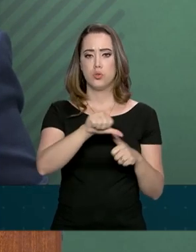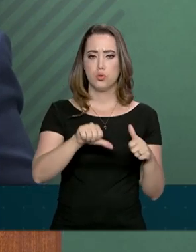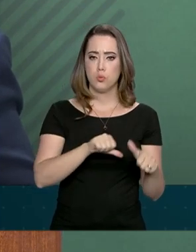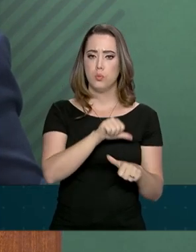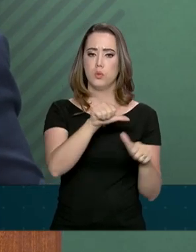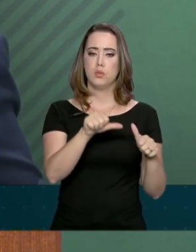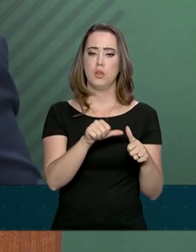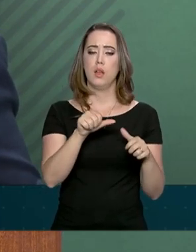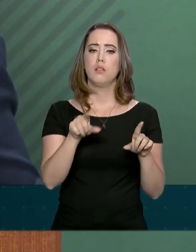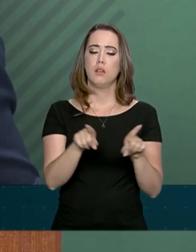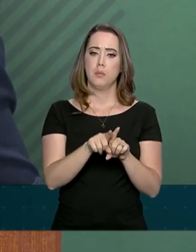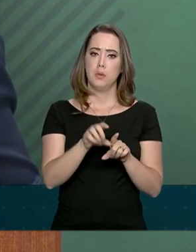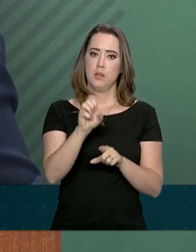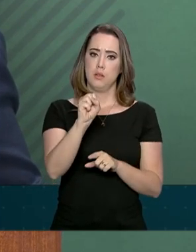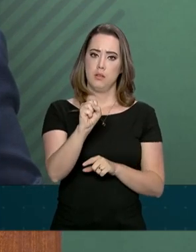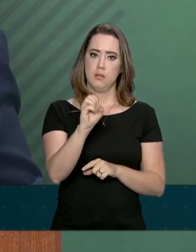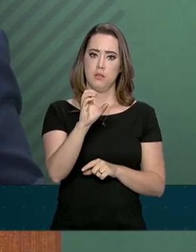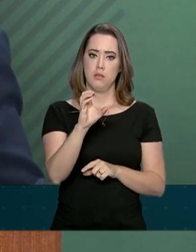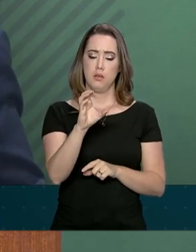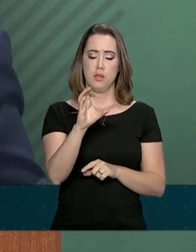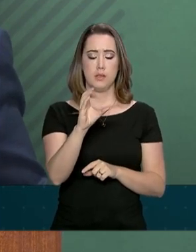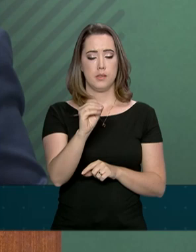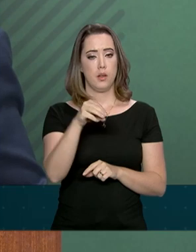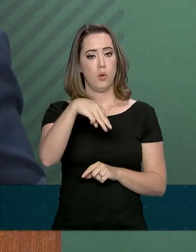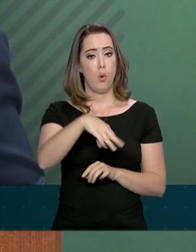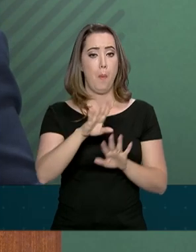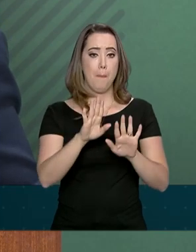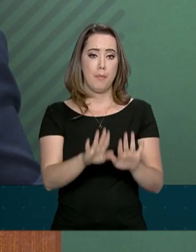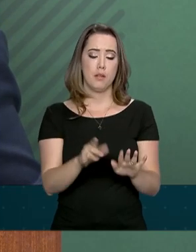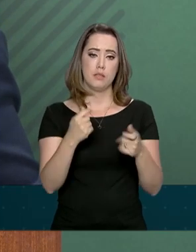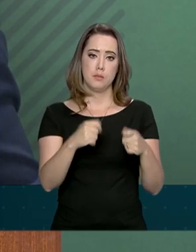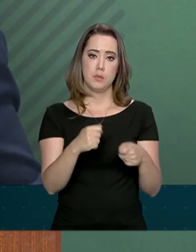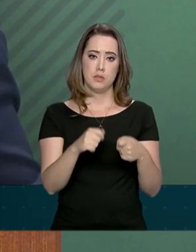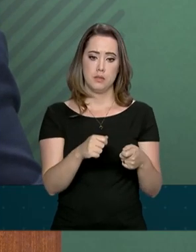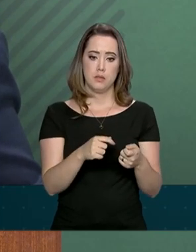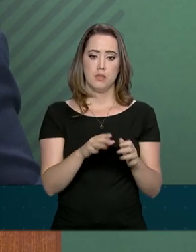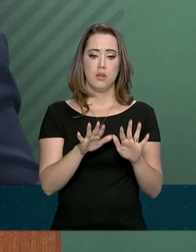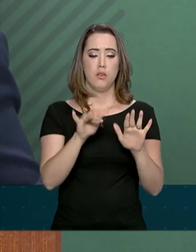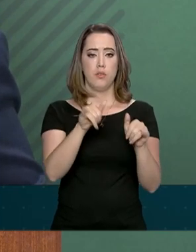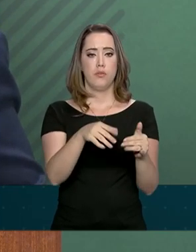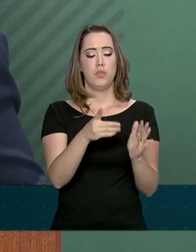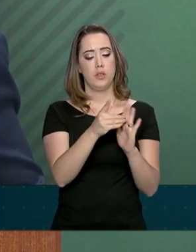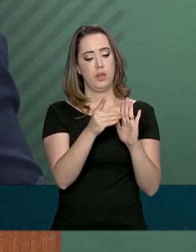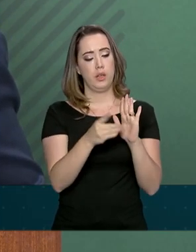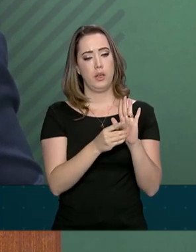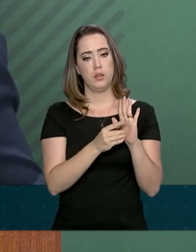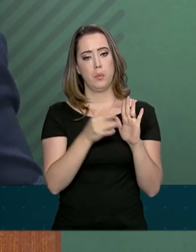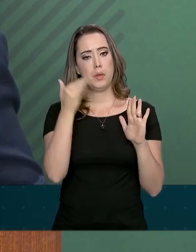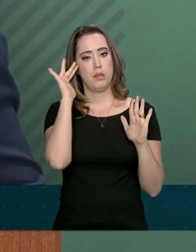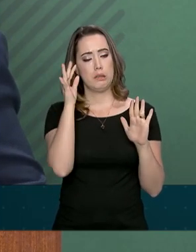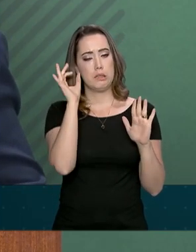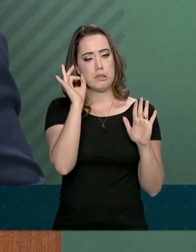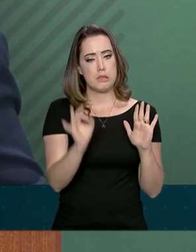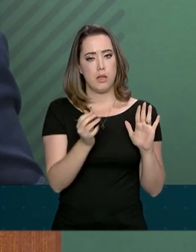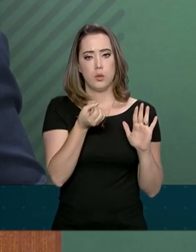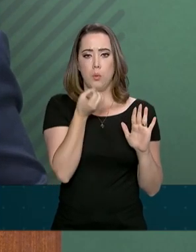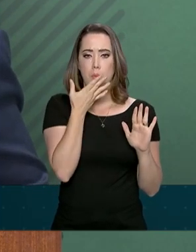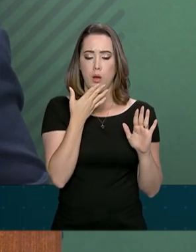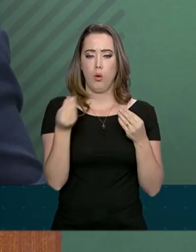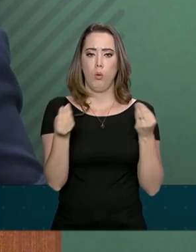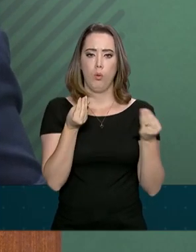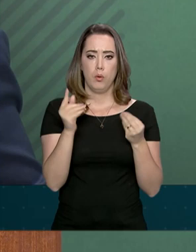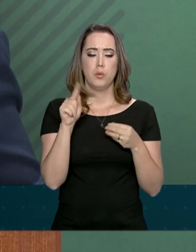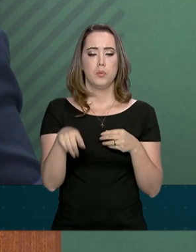estrutura da secom não obstante nós temos que aguardar afirma final do decreto para então entendemos bem como isso vai